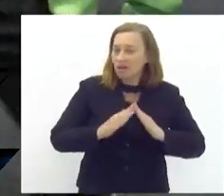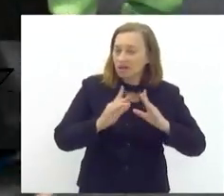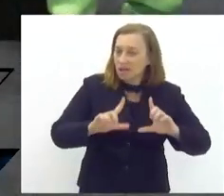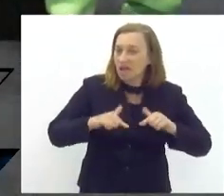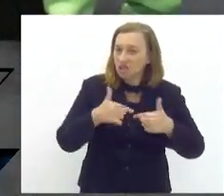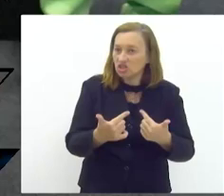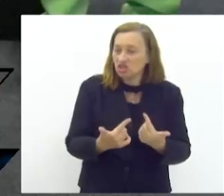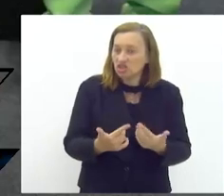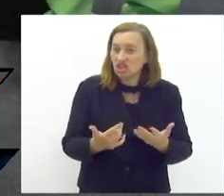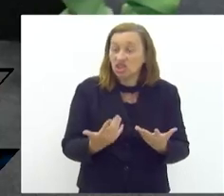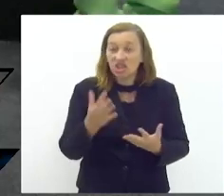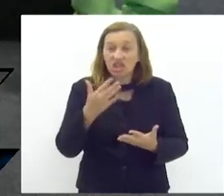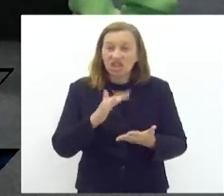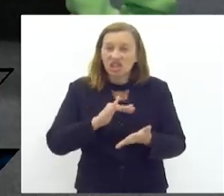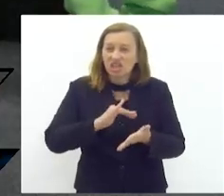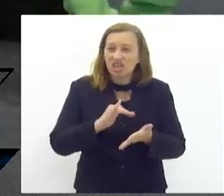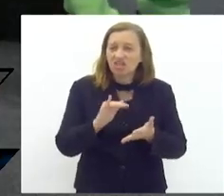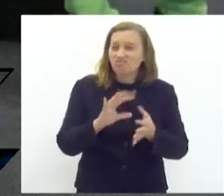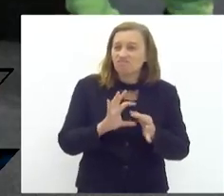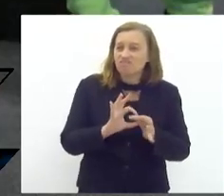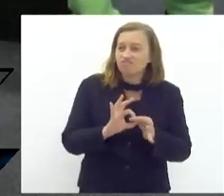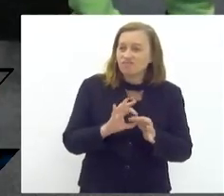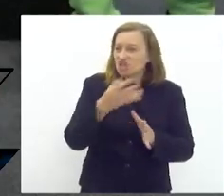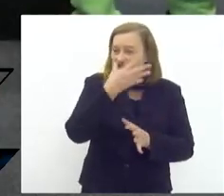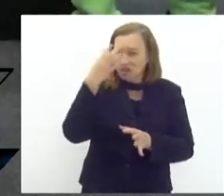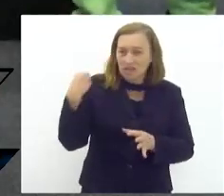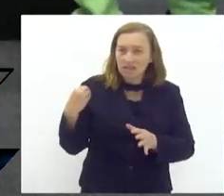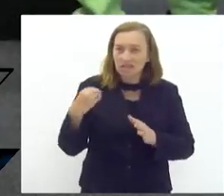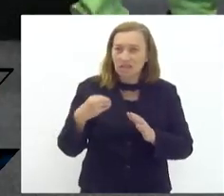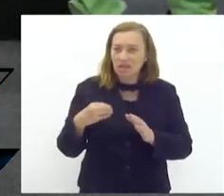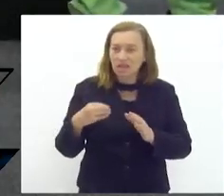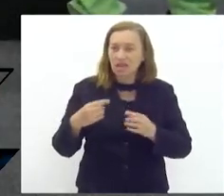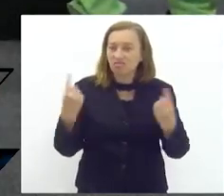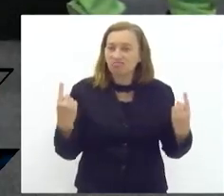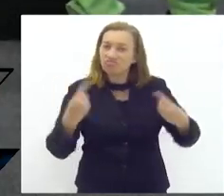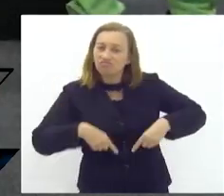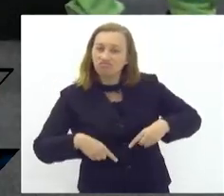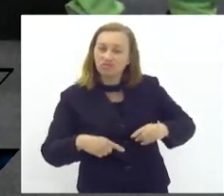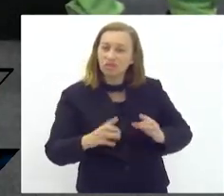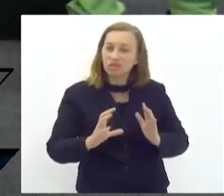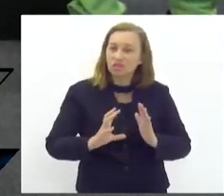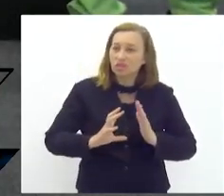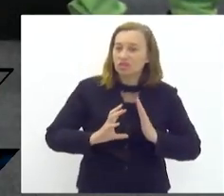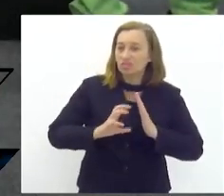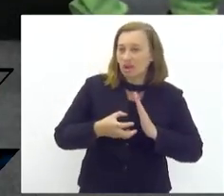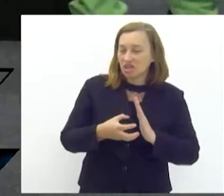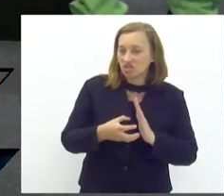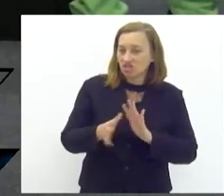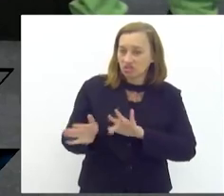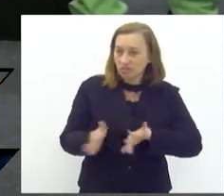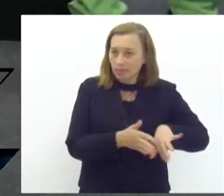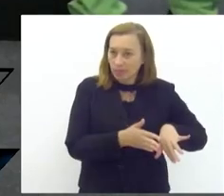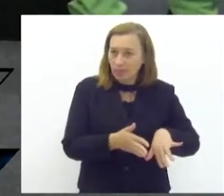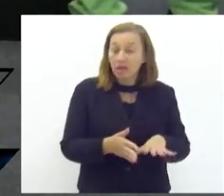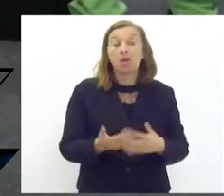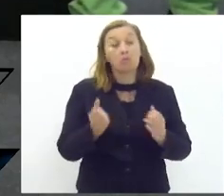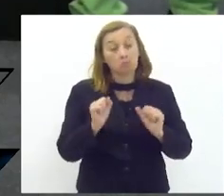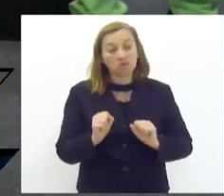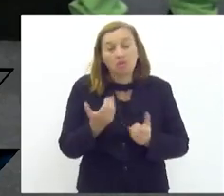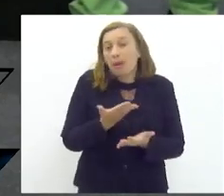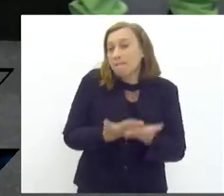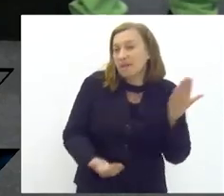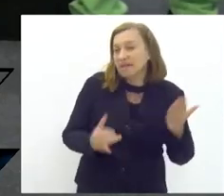um pouco as disputas políticas de lado E aí me preocupa muito que a gente pode ter uma queda vertiginosa do nosso ICMS